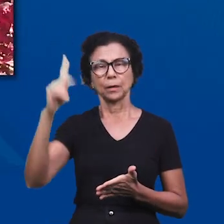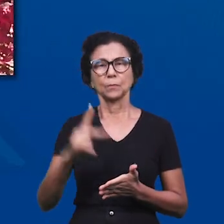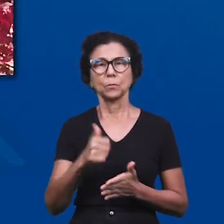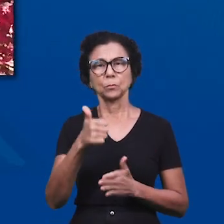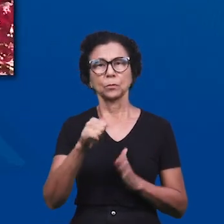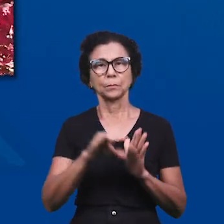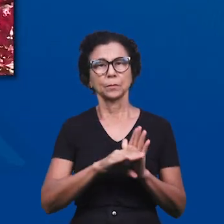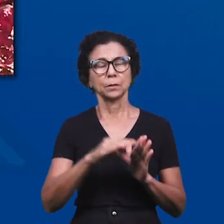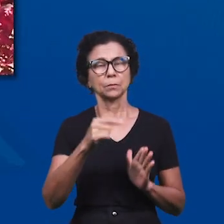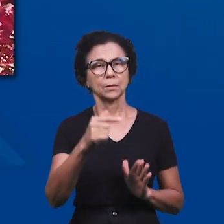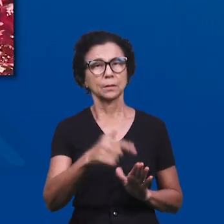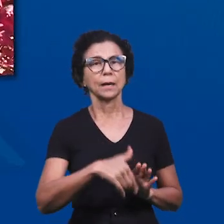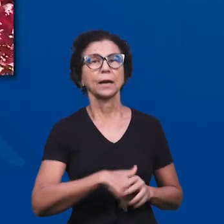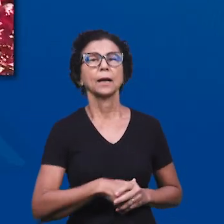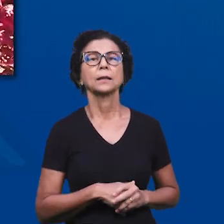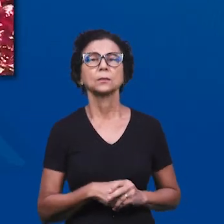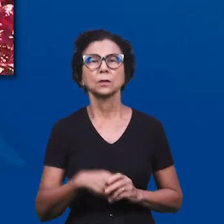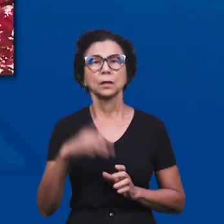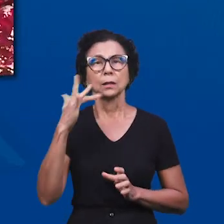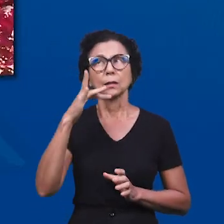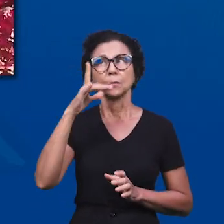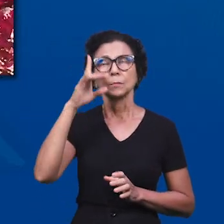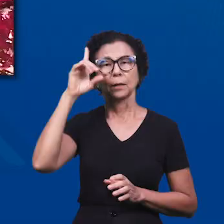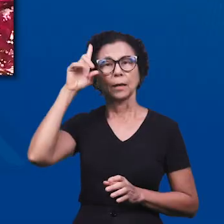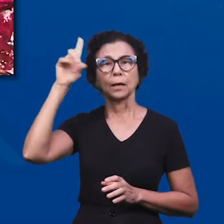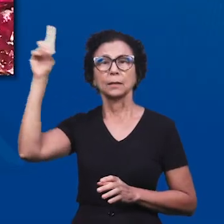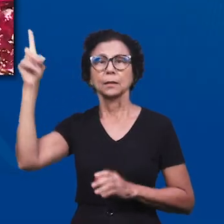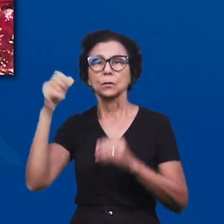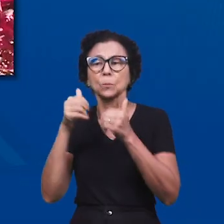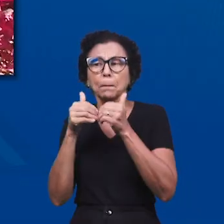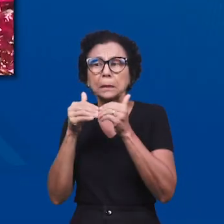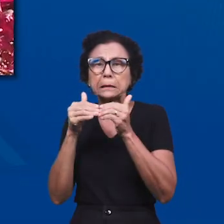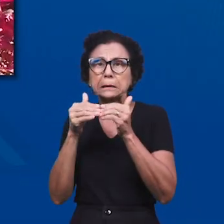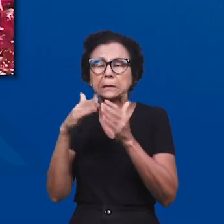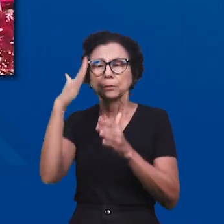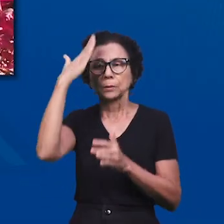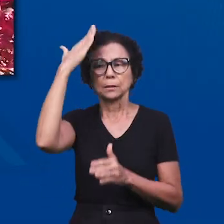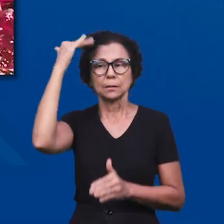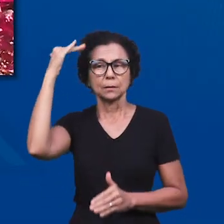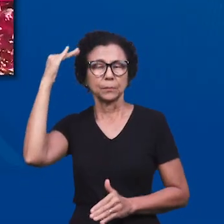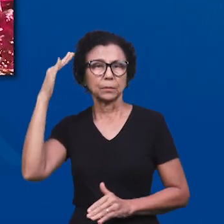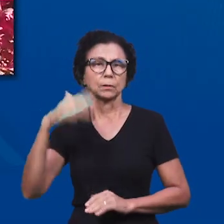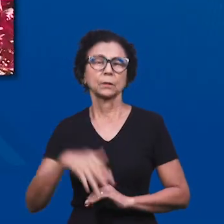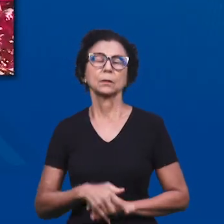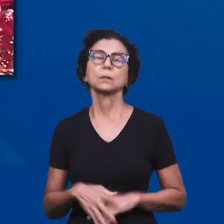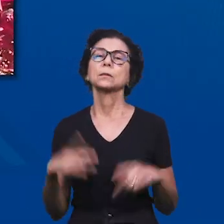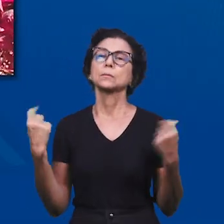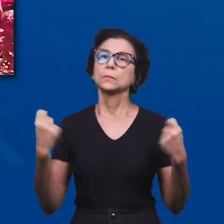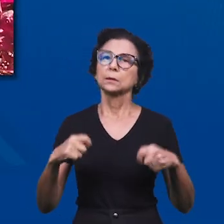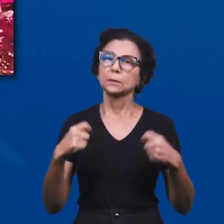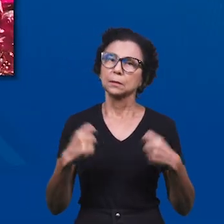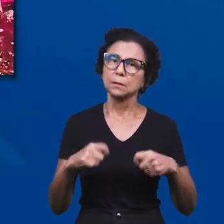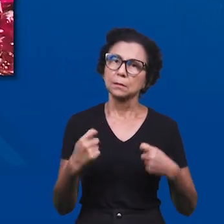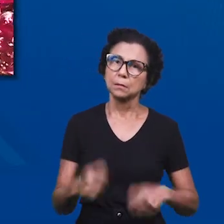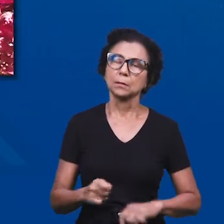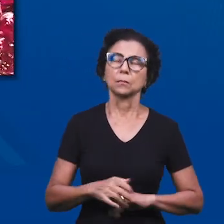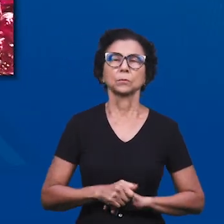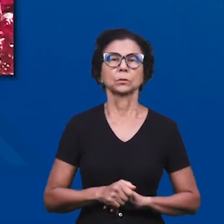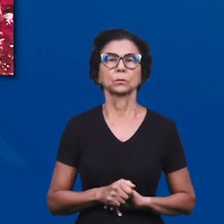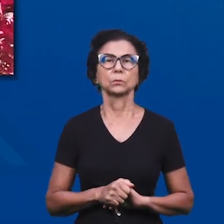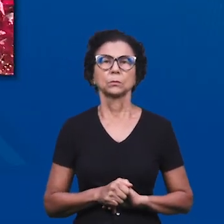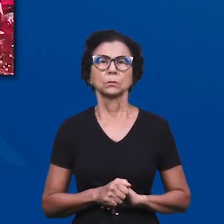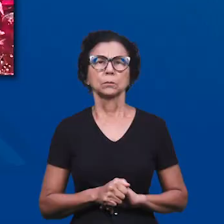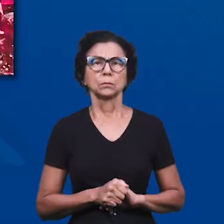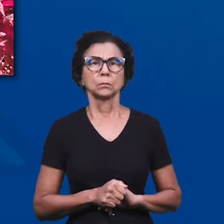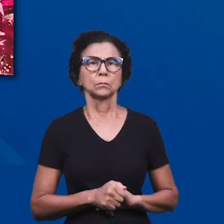esta que nós precisamos ter neste momento para estarmos fugindo de tudo aquilo que desagrada a Deus e possamos assim salvar